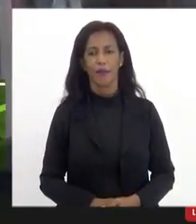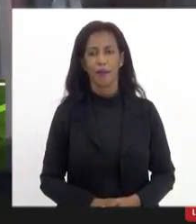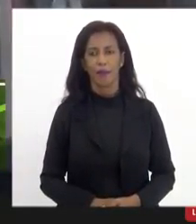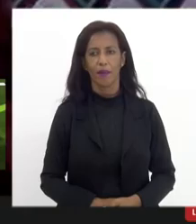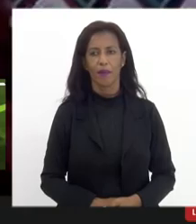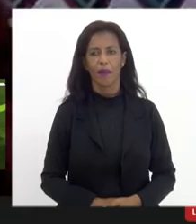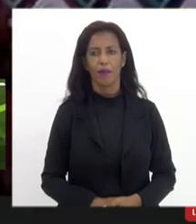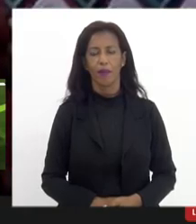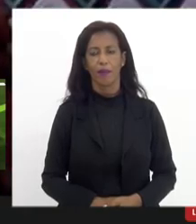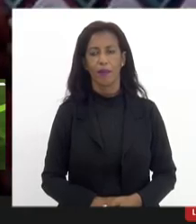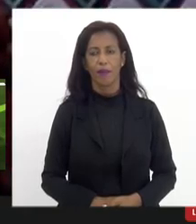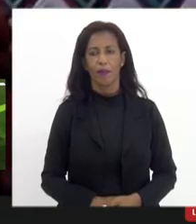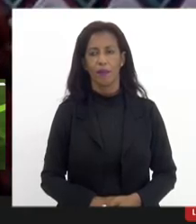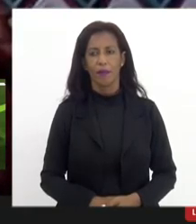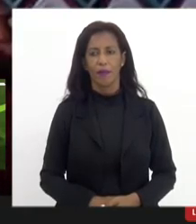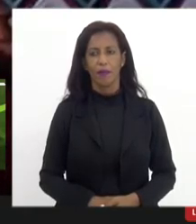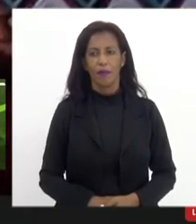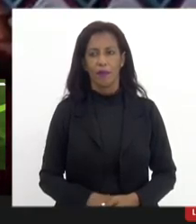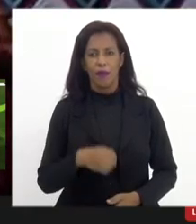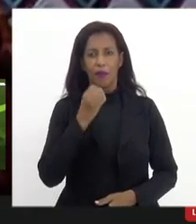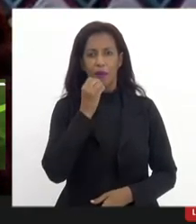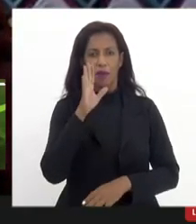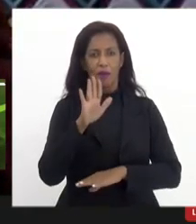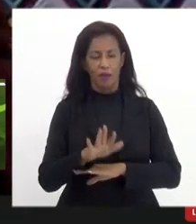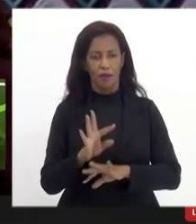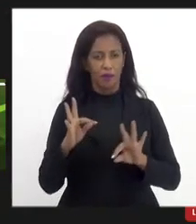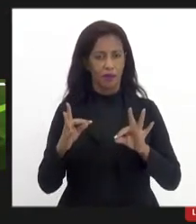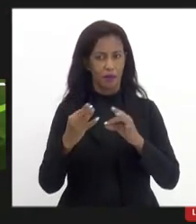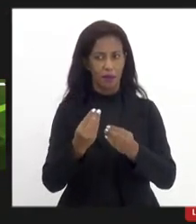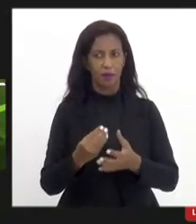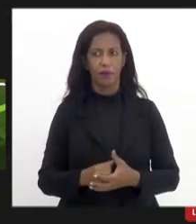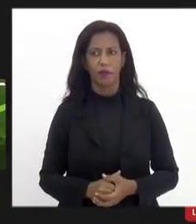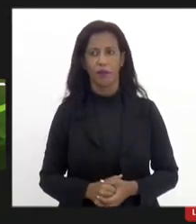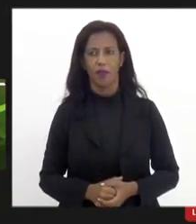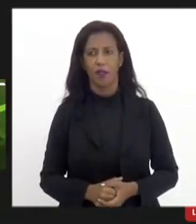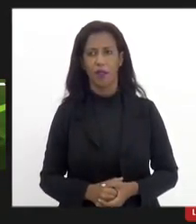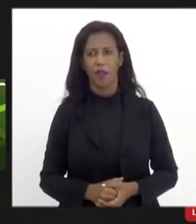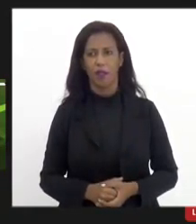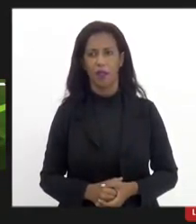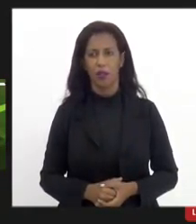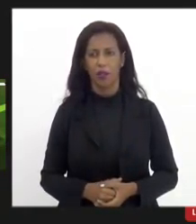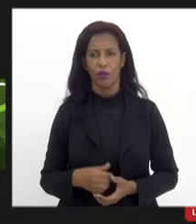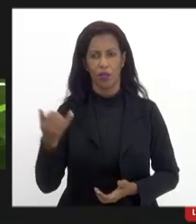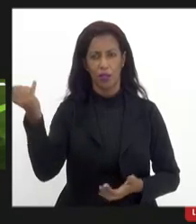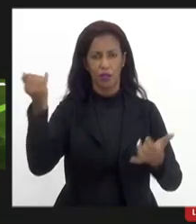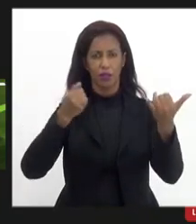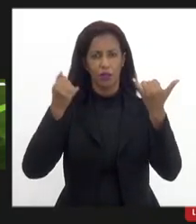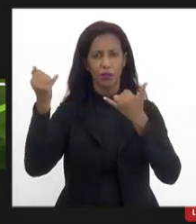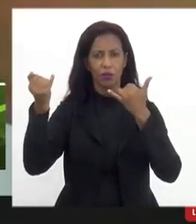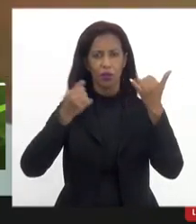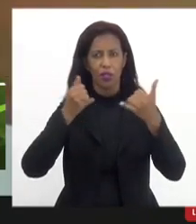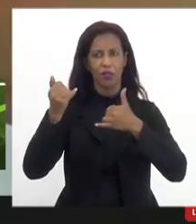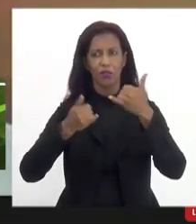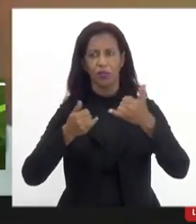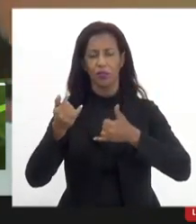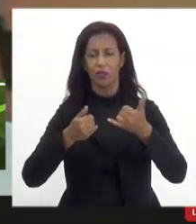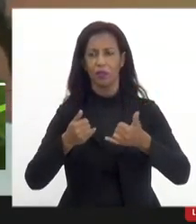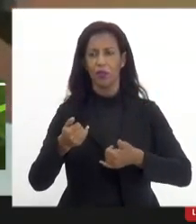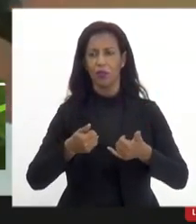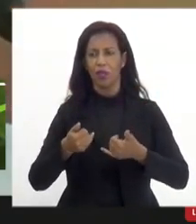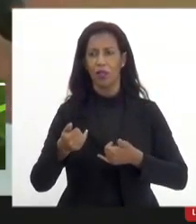Por favor, mestre. Boa tarde a todos. Estão me ouvindo bem? Eu estou.